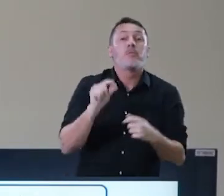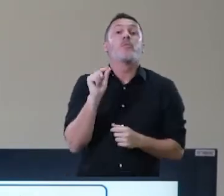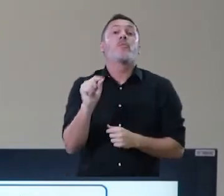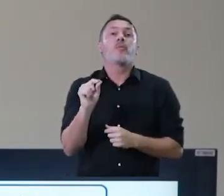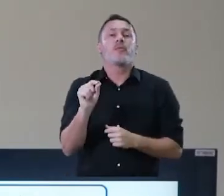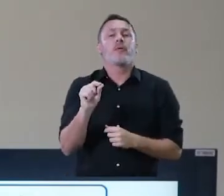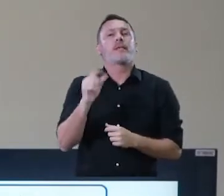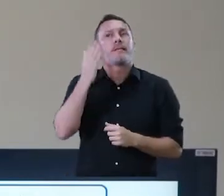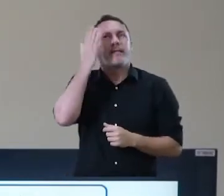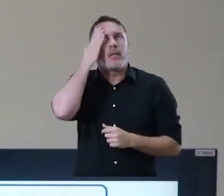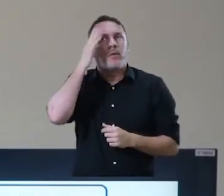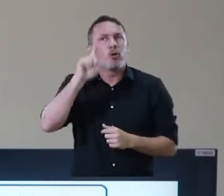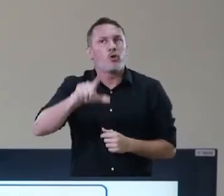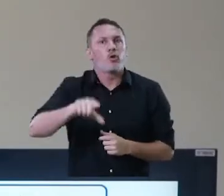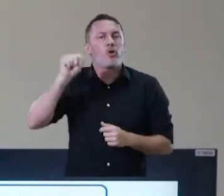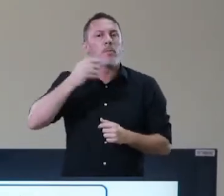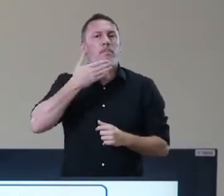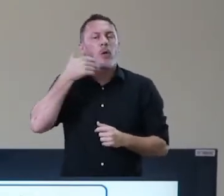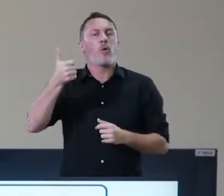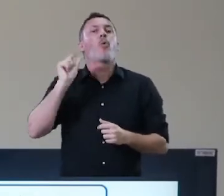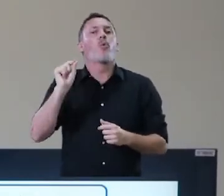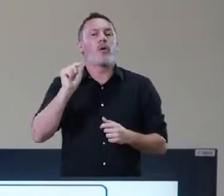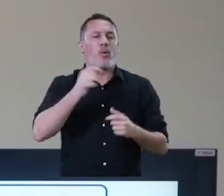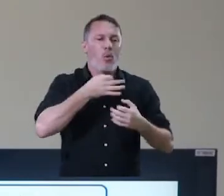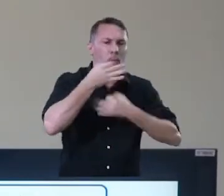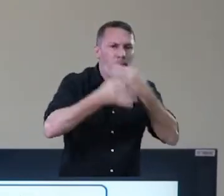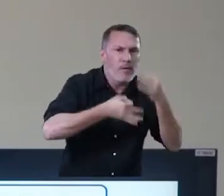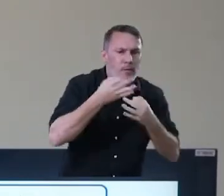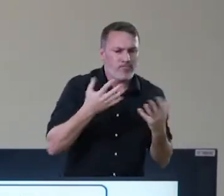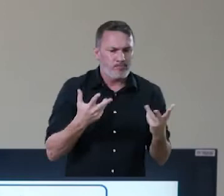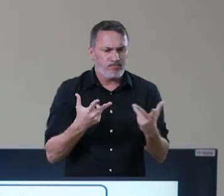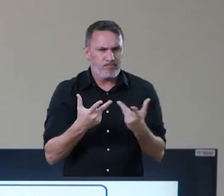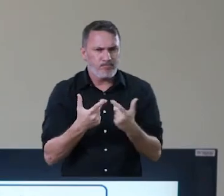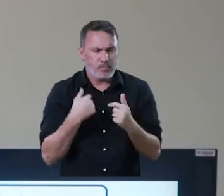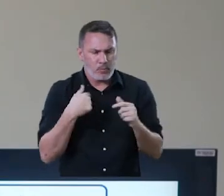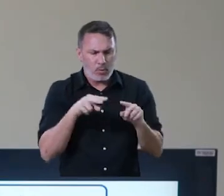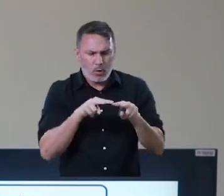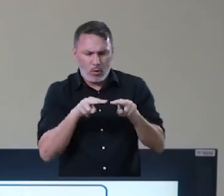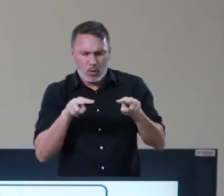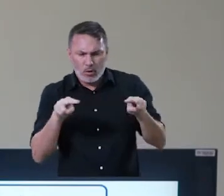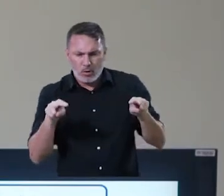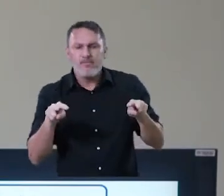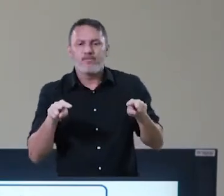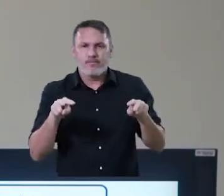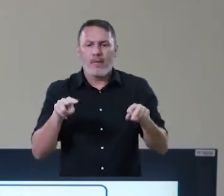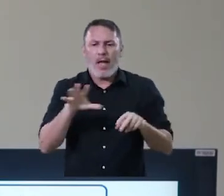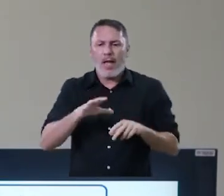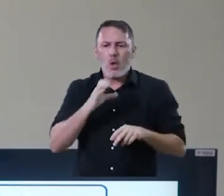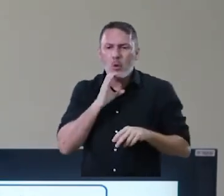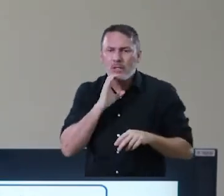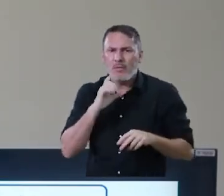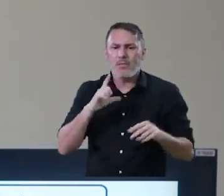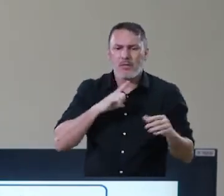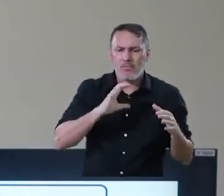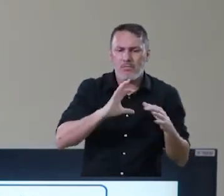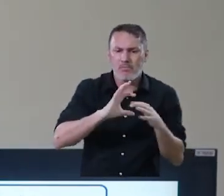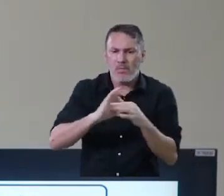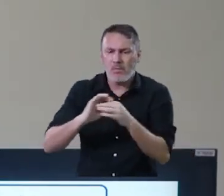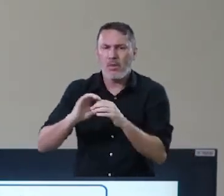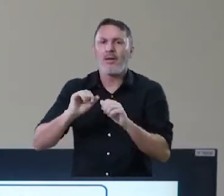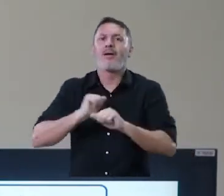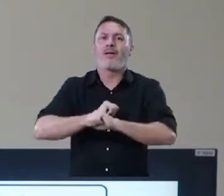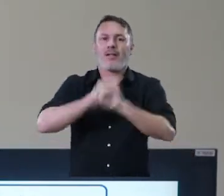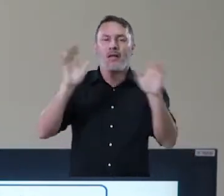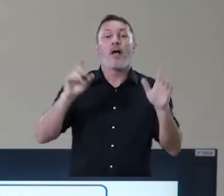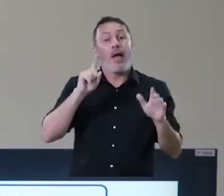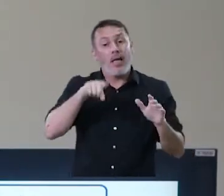né, realizar a melhor escolha. A melhor escolha dos argumentos, a melhor escolha da área do conhecimento em tudo.